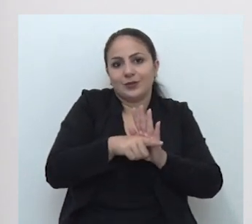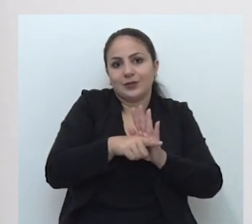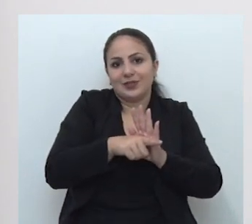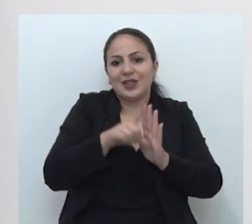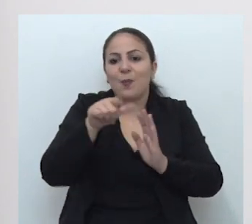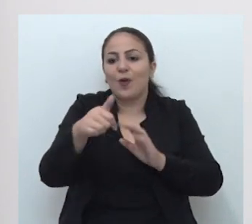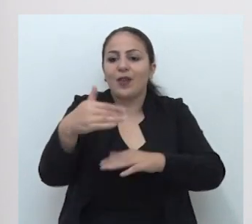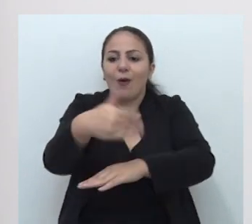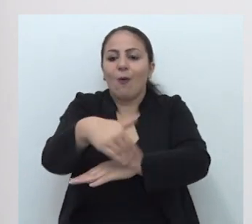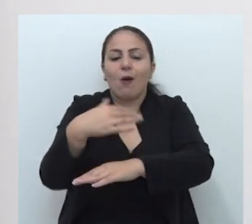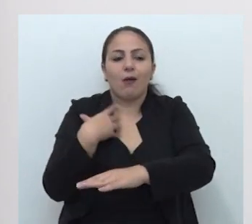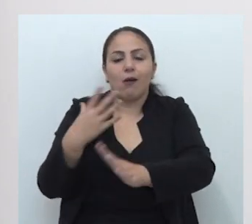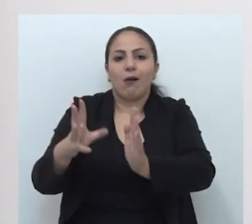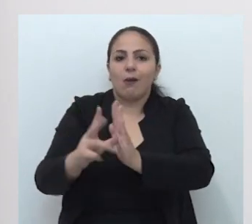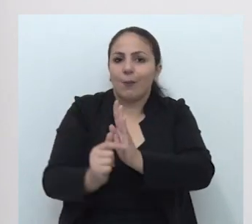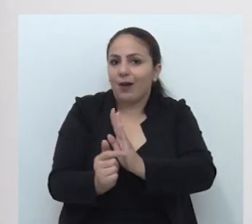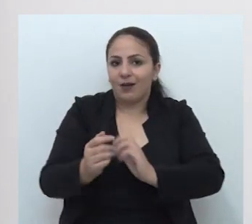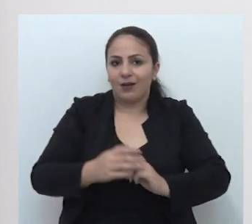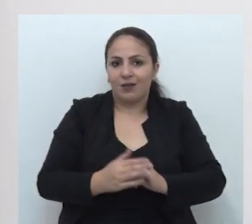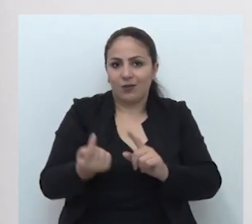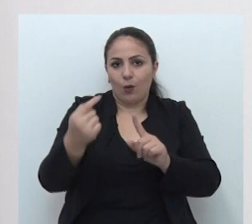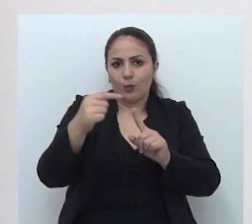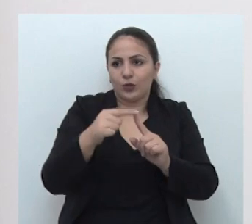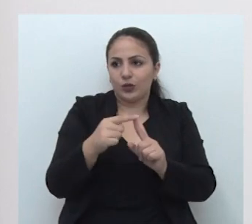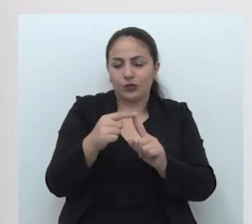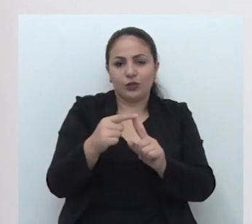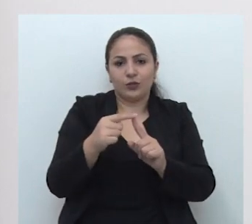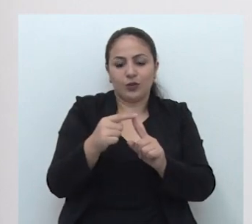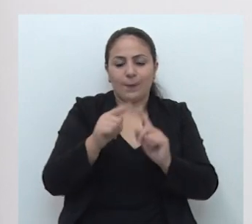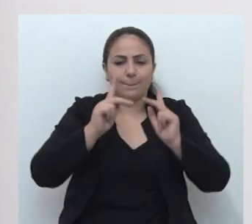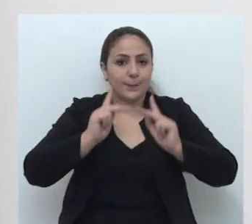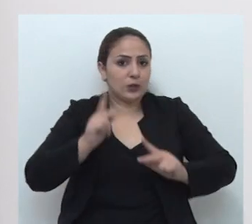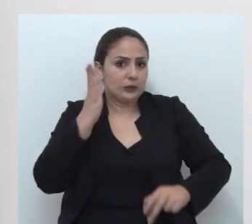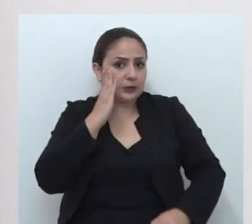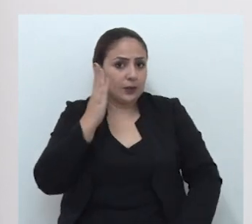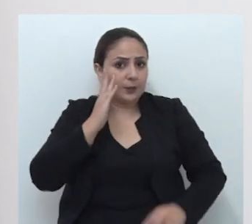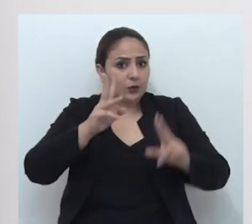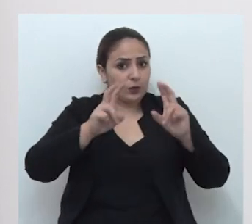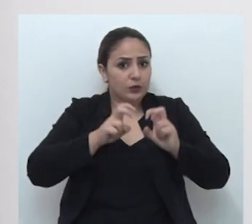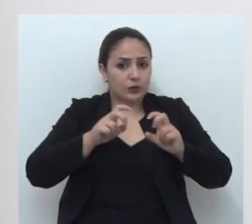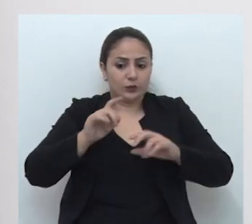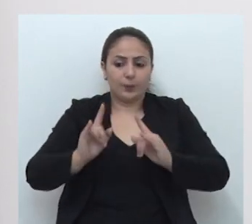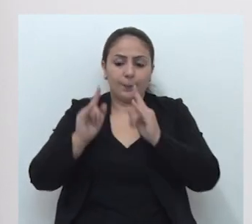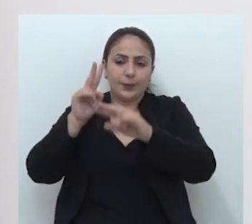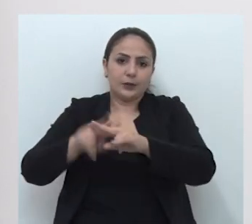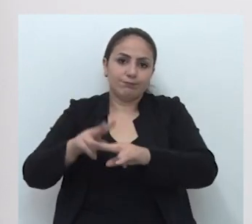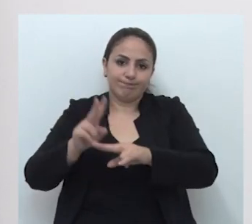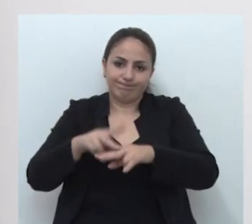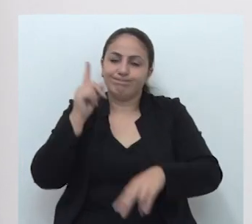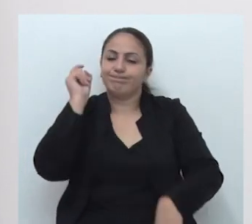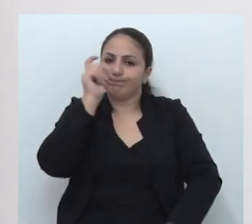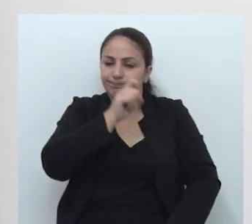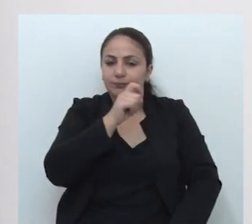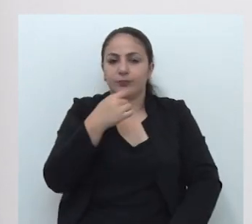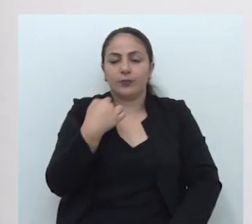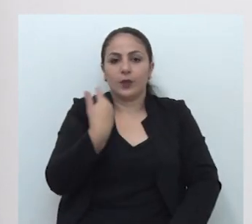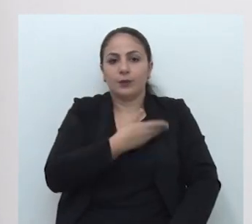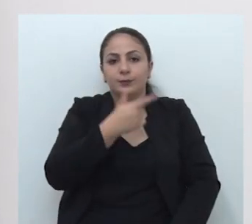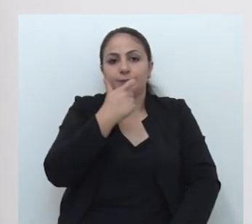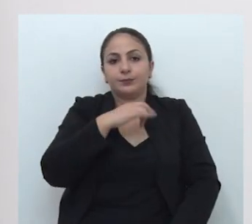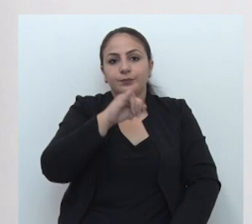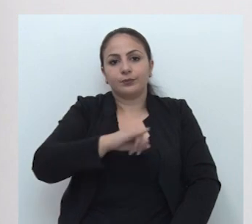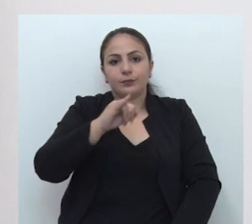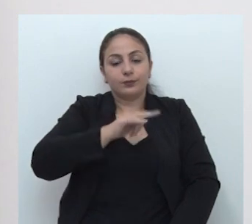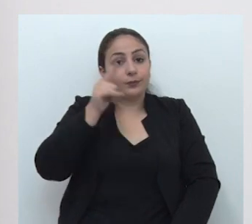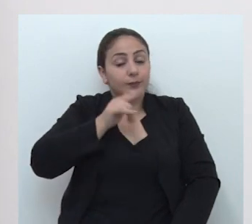ideia. Mesmo que a pessoa tenha as suas ideias sobre esse tema carcerário, que é sempre muito complicado, é importante